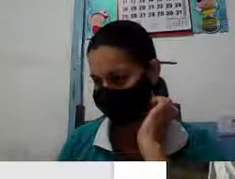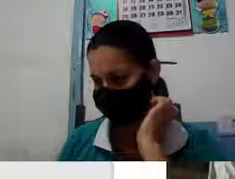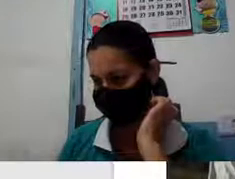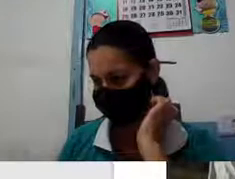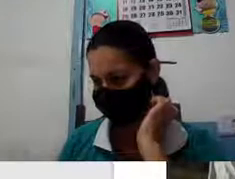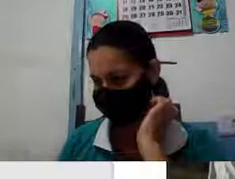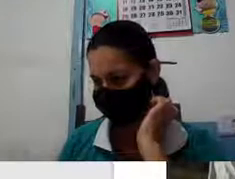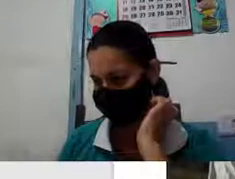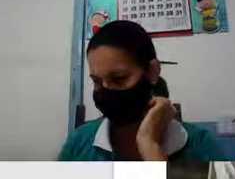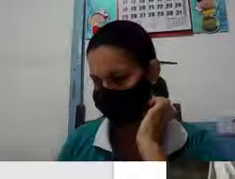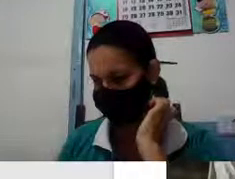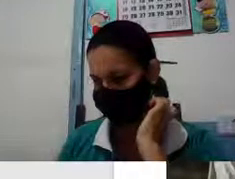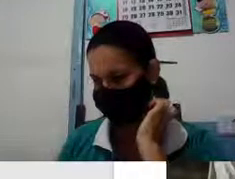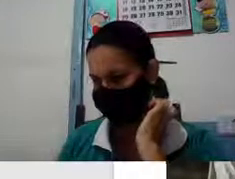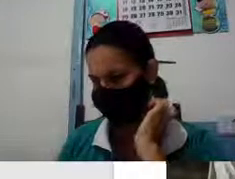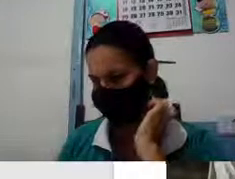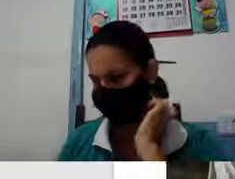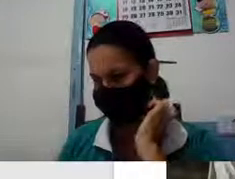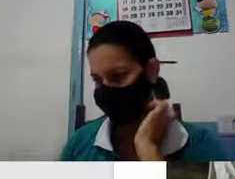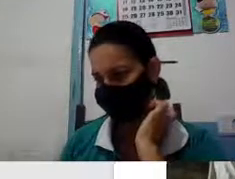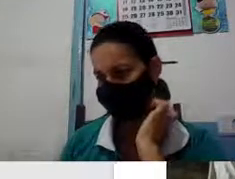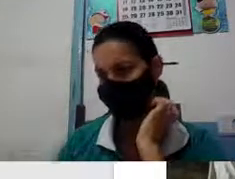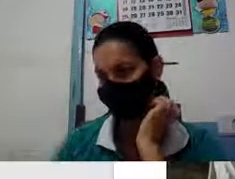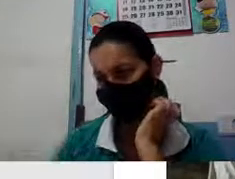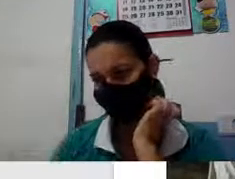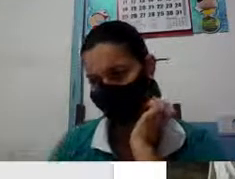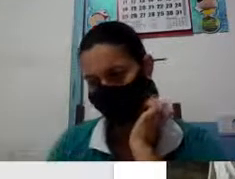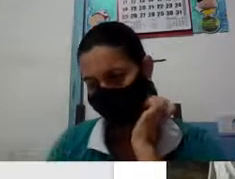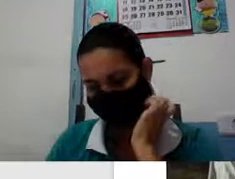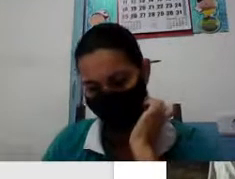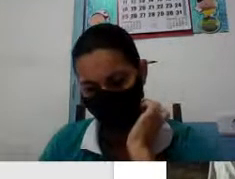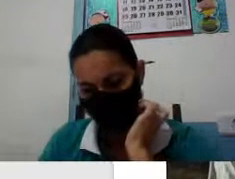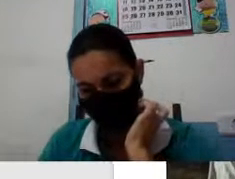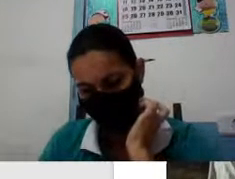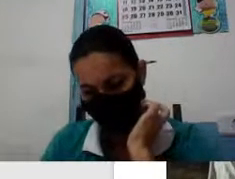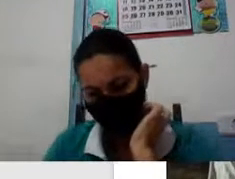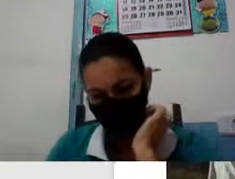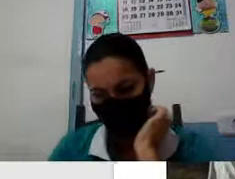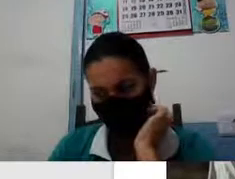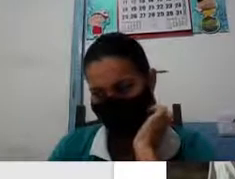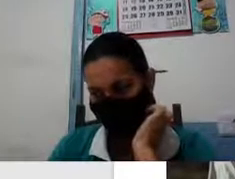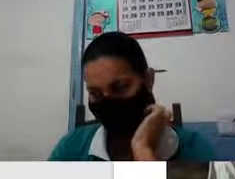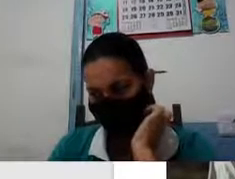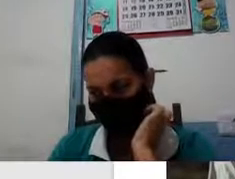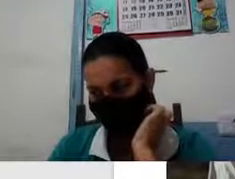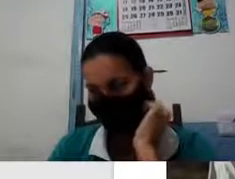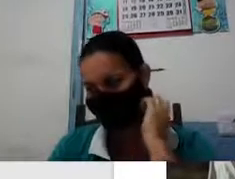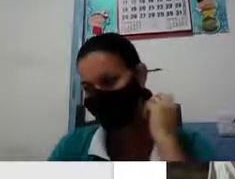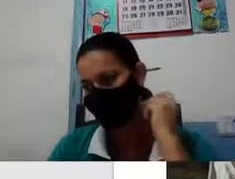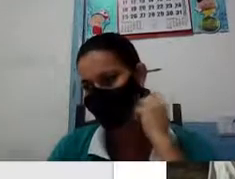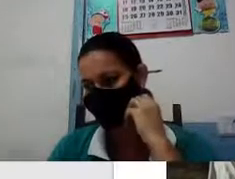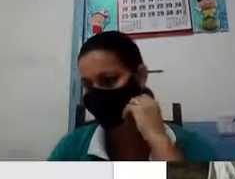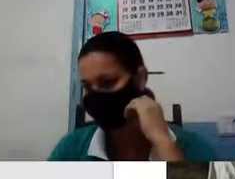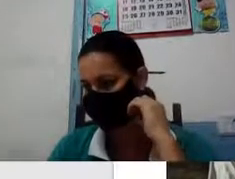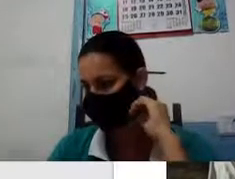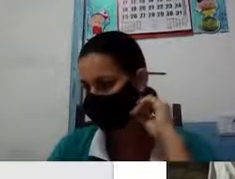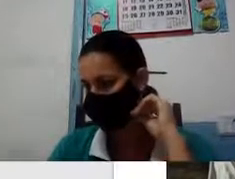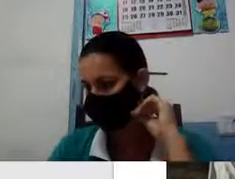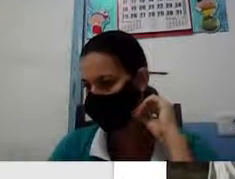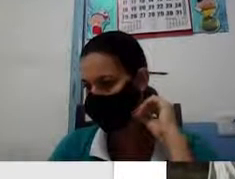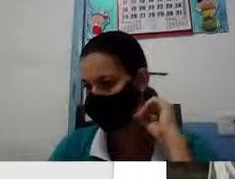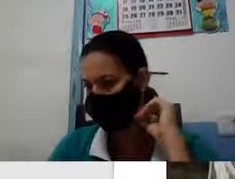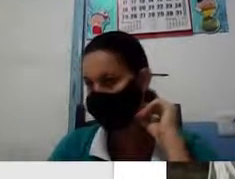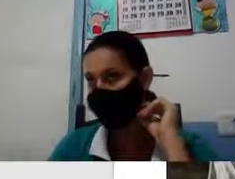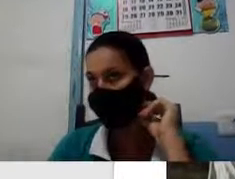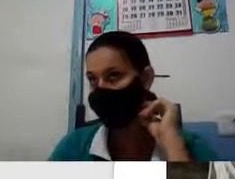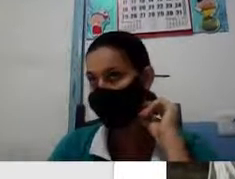imagens. Conceptismo ou quevedismo, predominantemente presente em textos prosaicos, é um estilo de